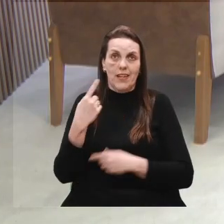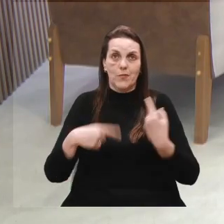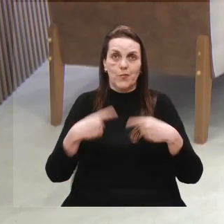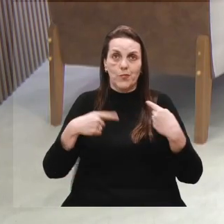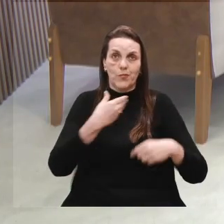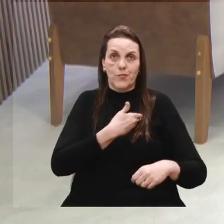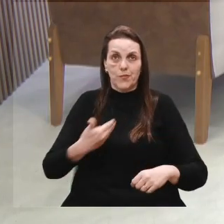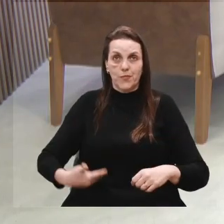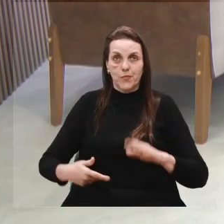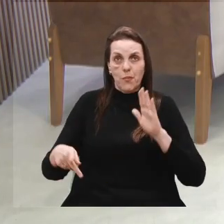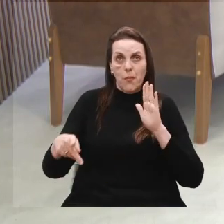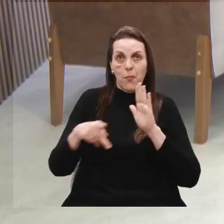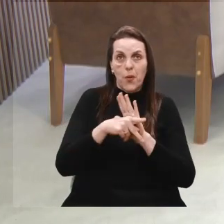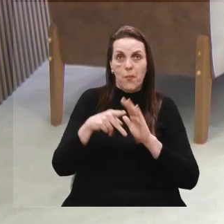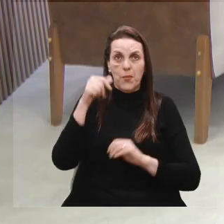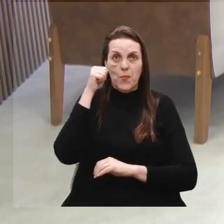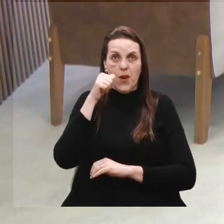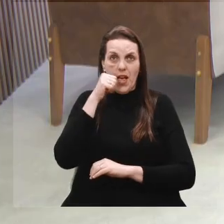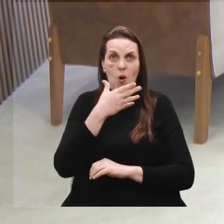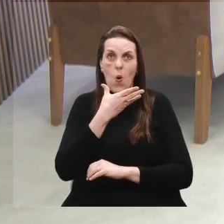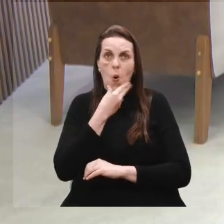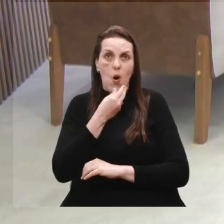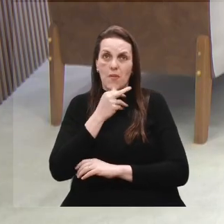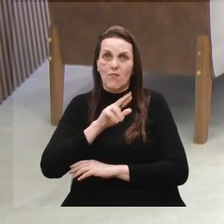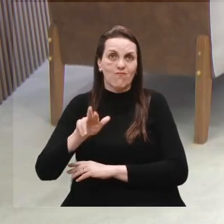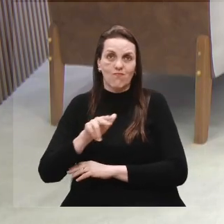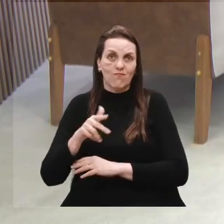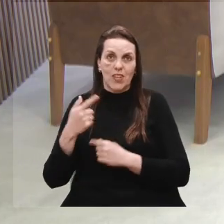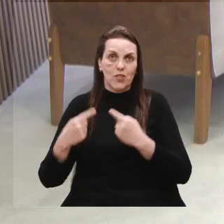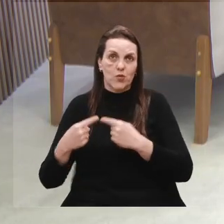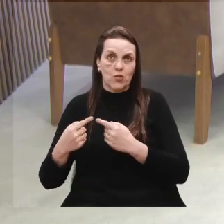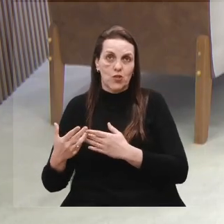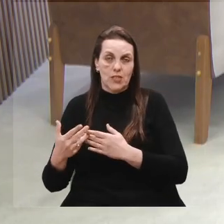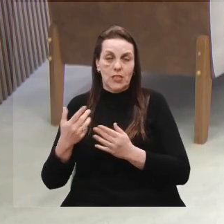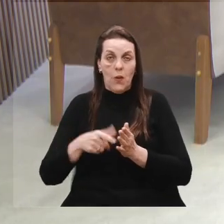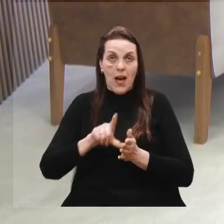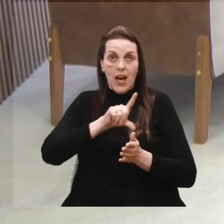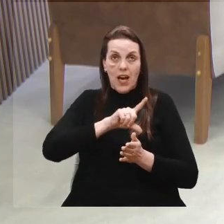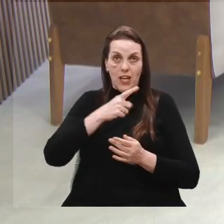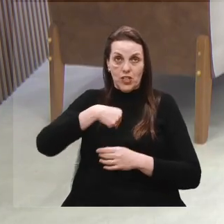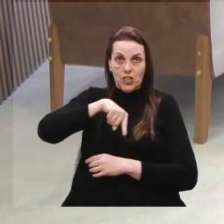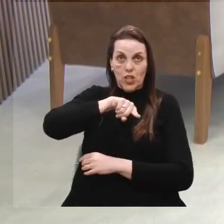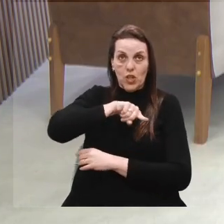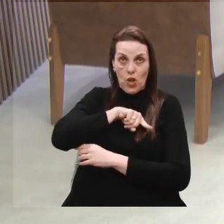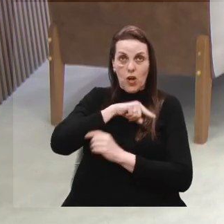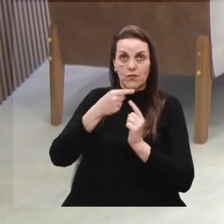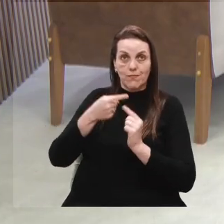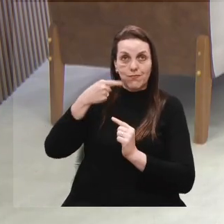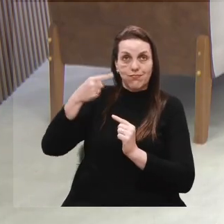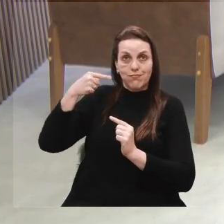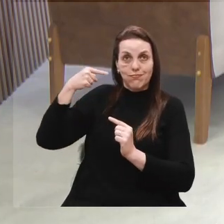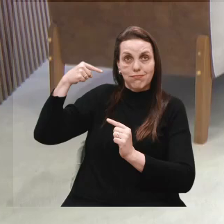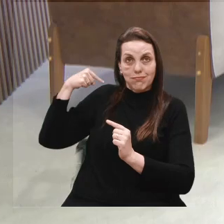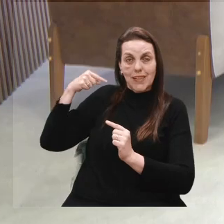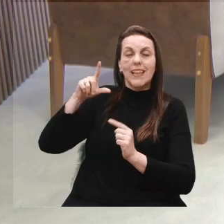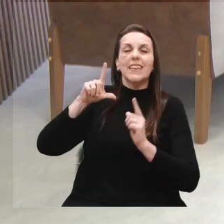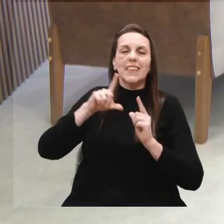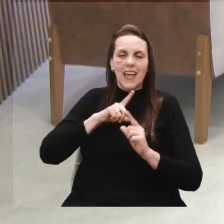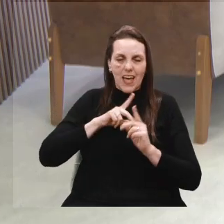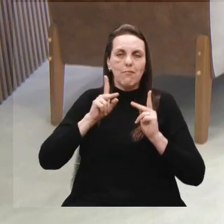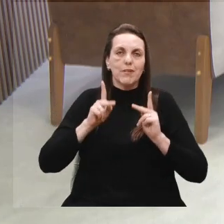Políticas públicas para as mulheres. Então, sempre antes de nós, se nós estamos aqui, teve